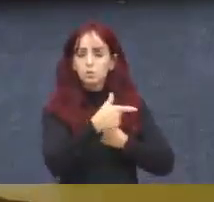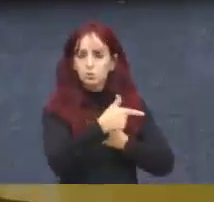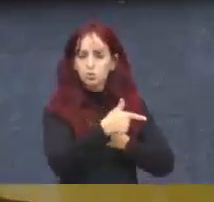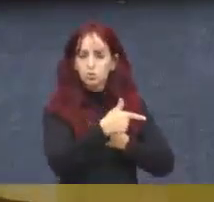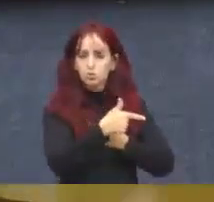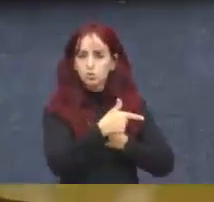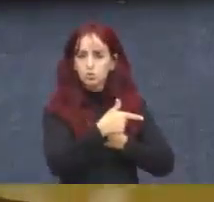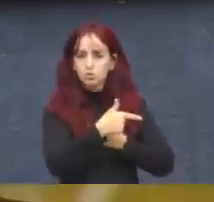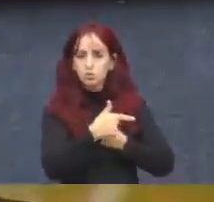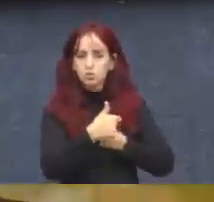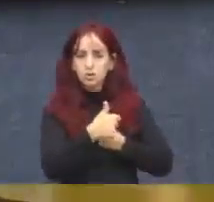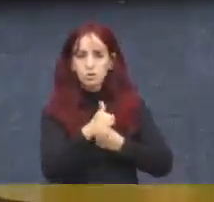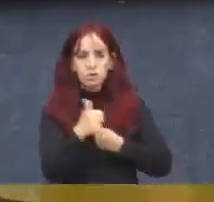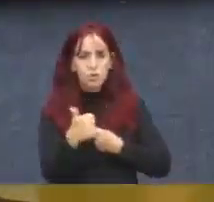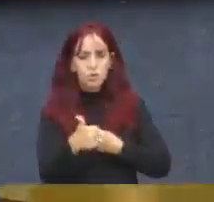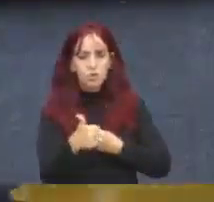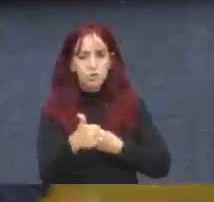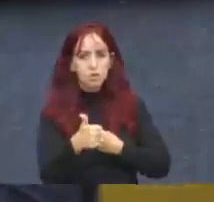sendo descumprido. Obrigada.